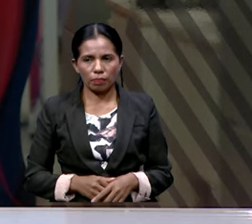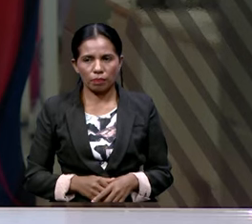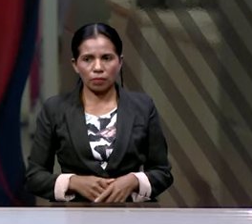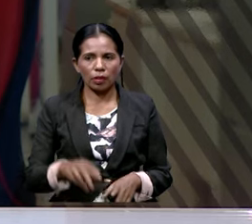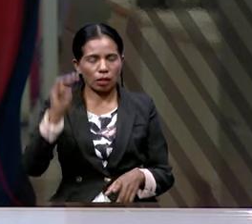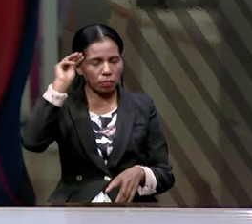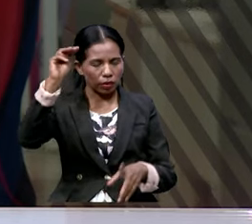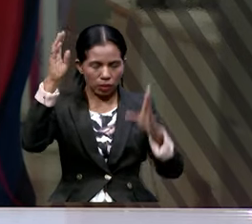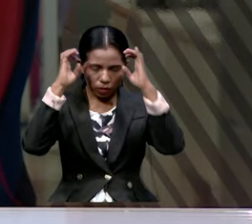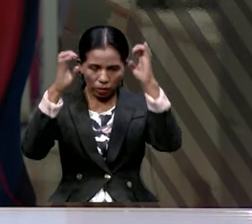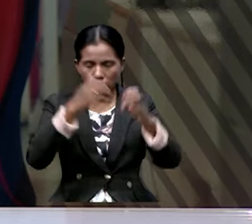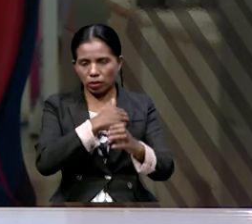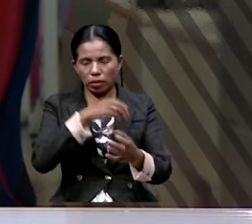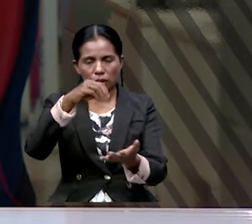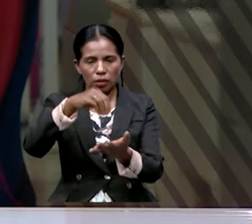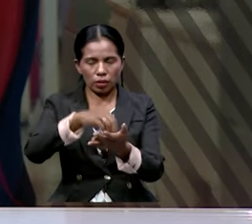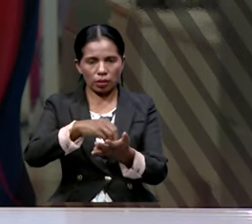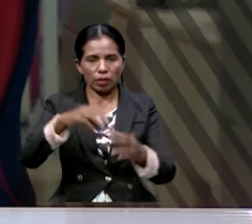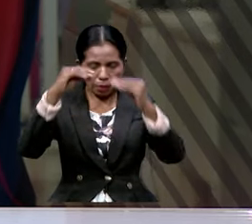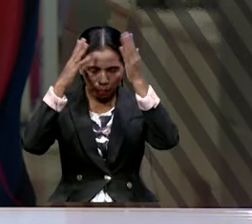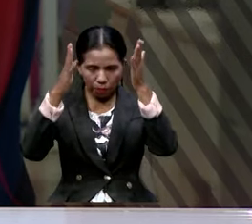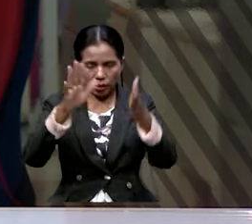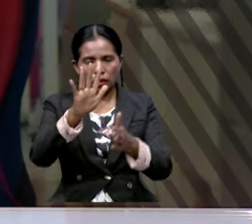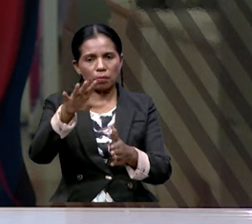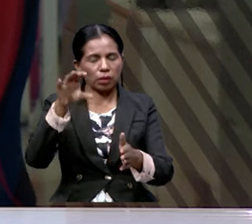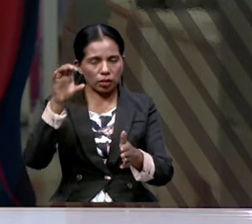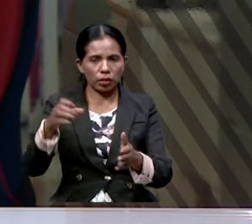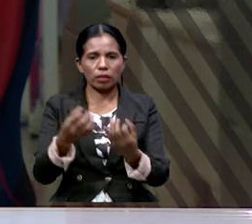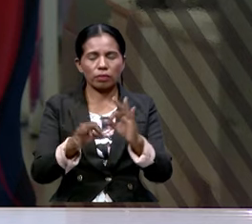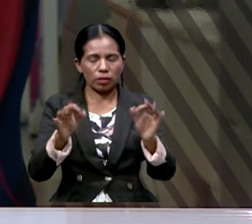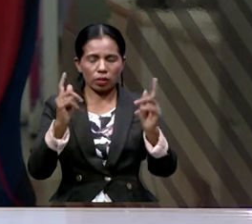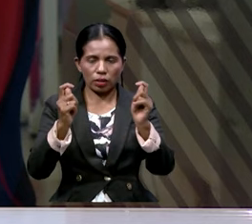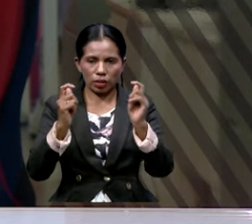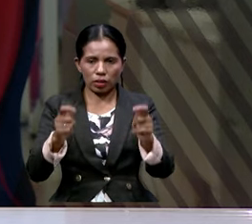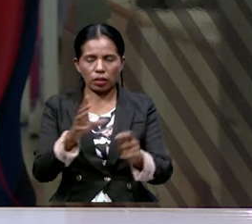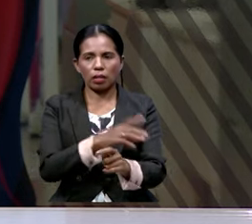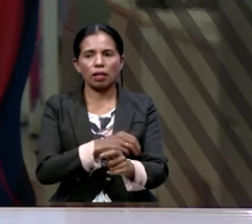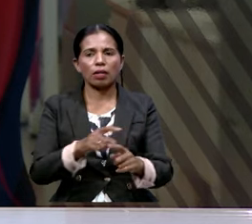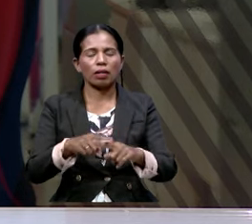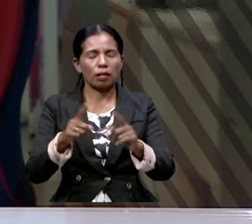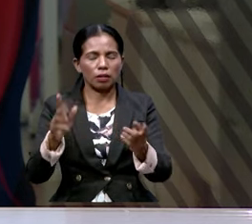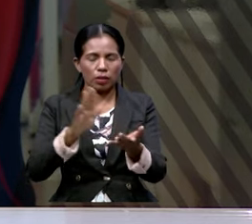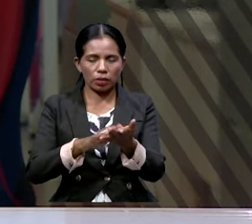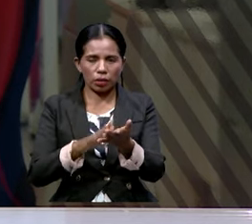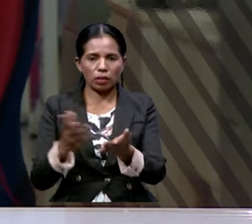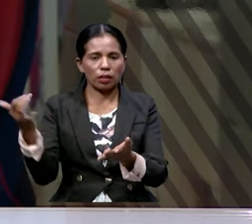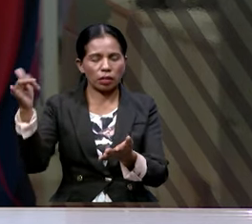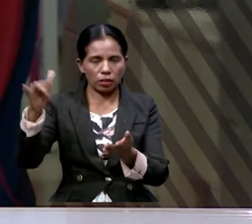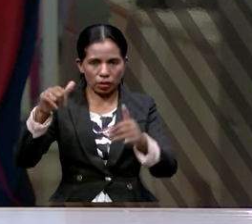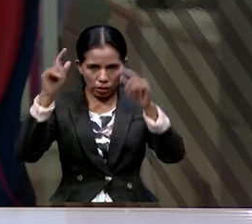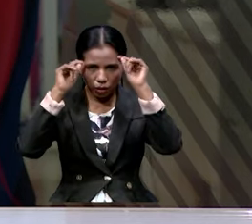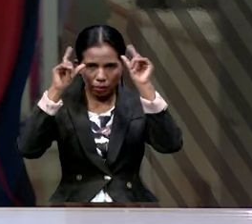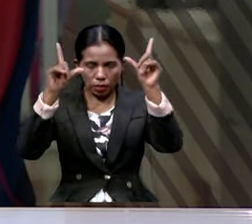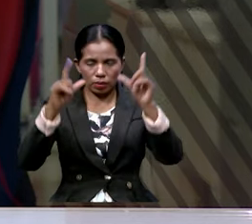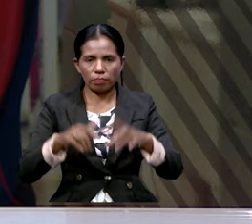Ministério da Educação se deu coloca professor Atos Lima Racing, nebeliona teste bolsa candidatura, bascula sira iha território